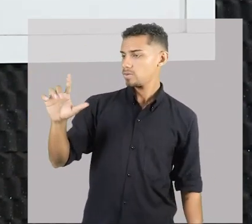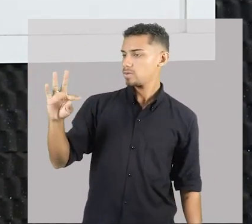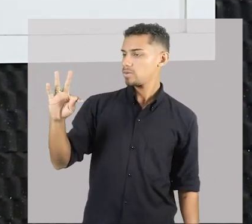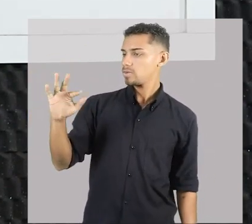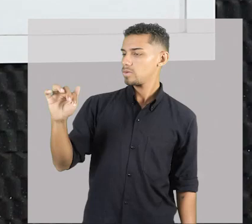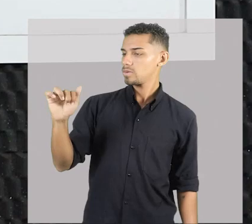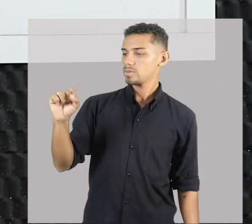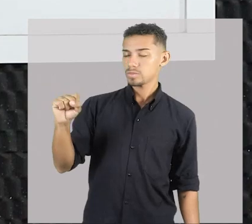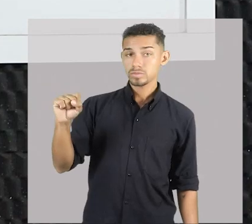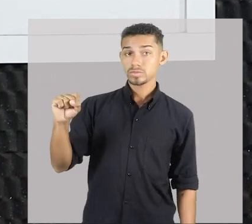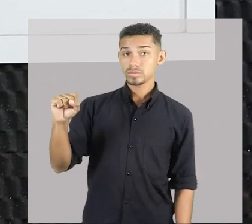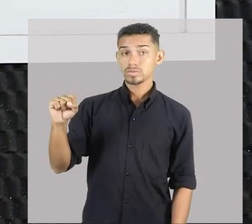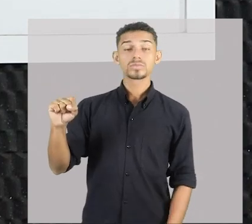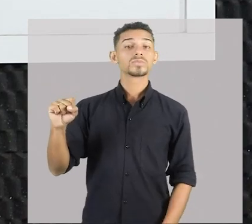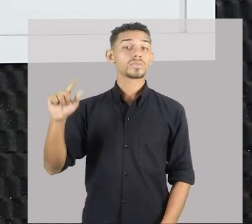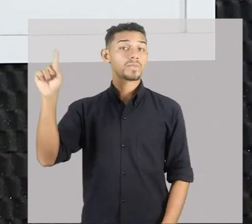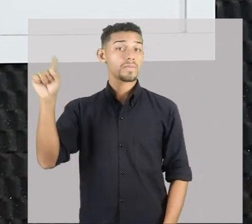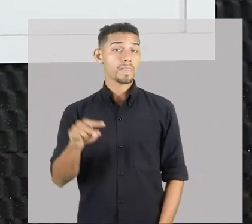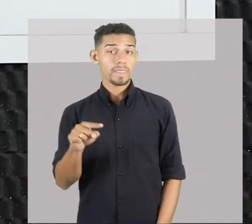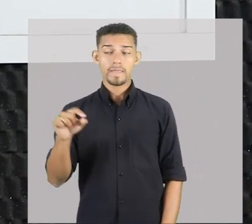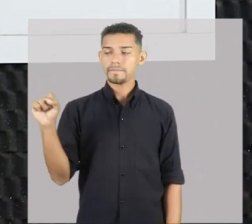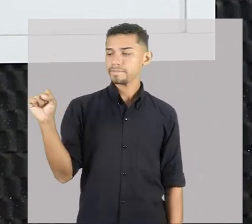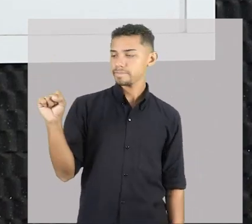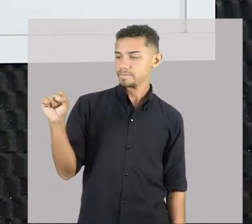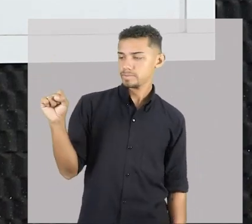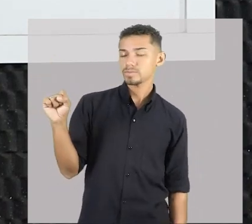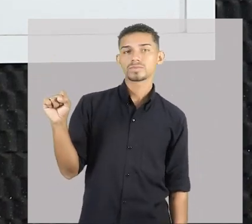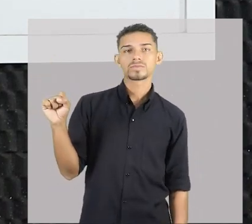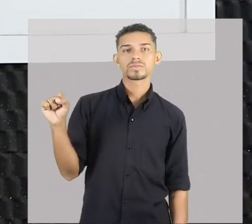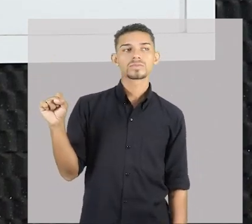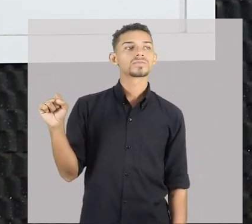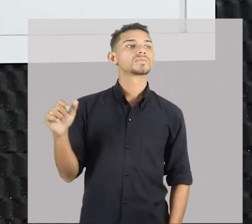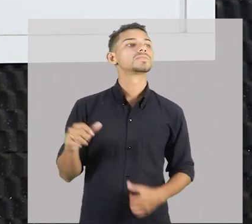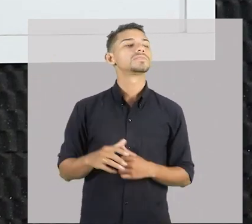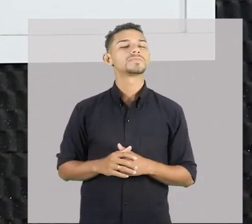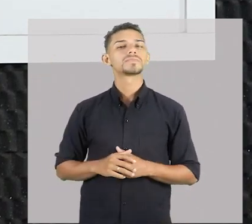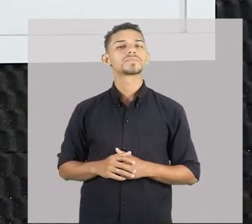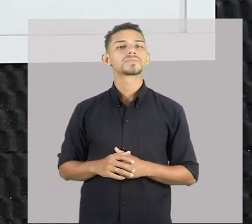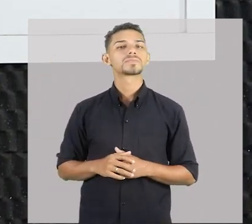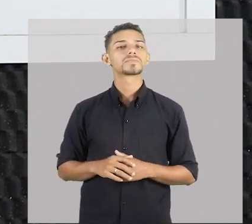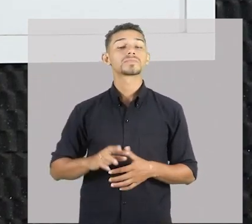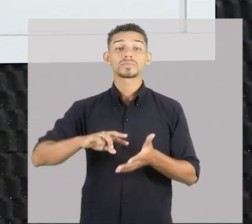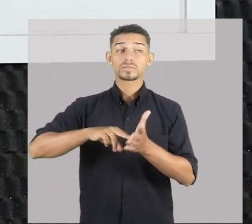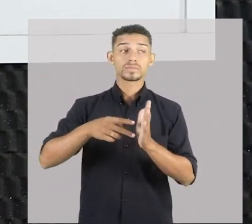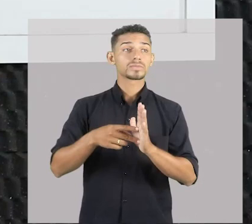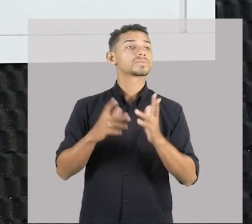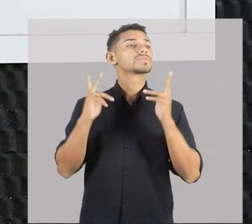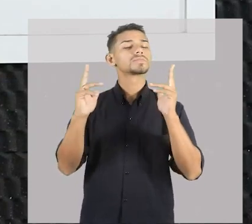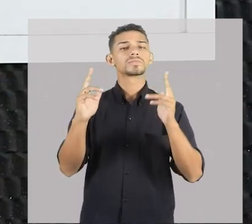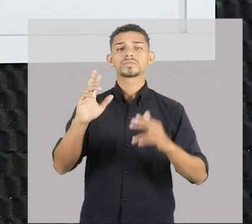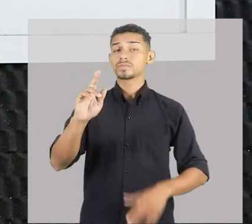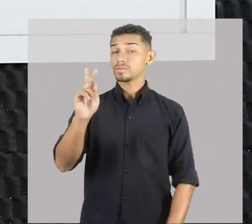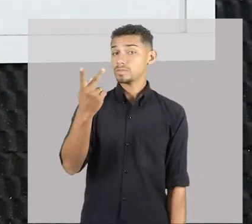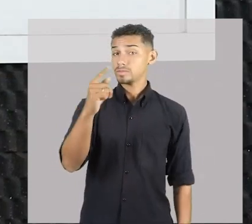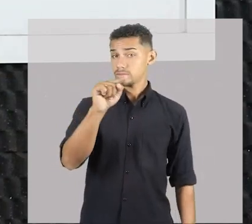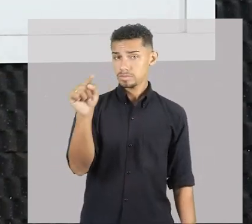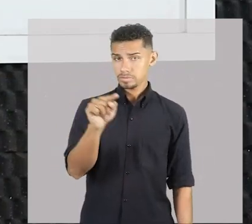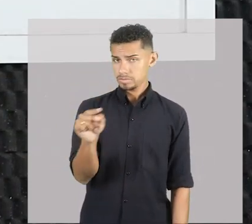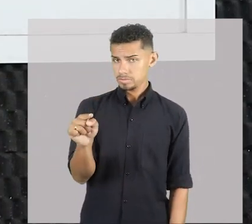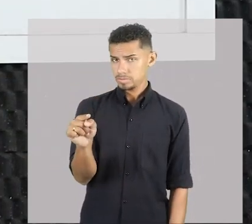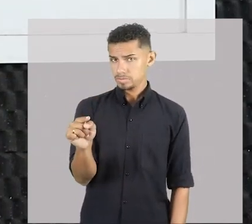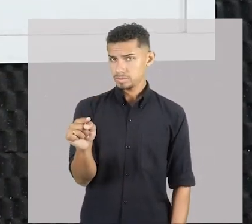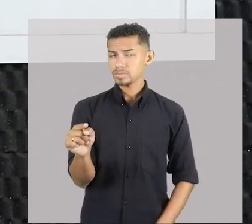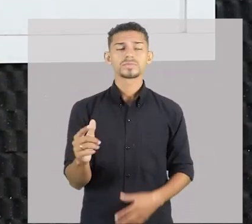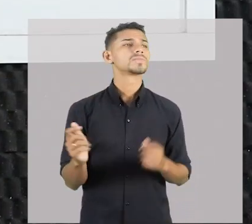por segundo. Isso aqui é o mesmo que Hertz, tá? Então, a gente